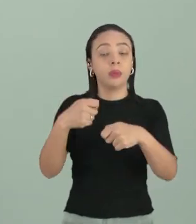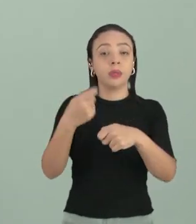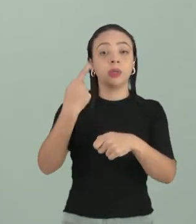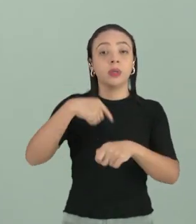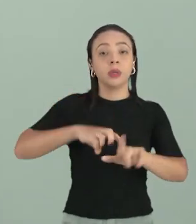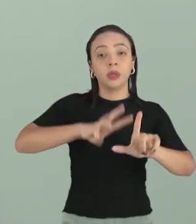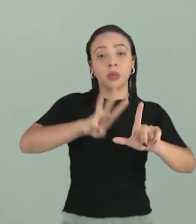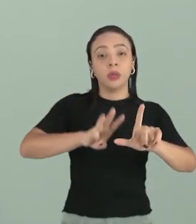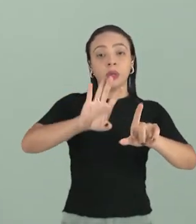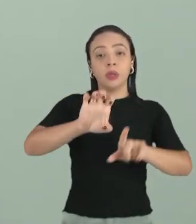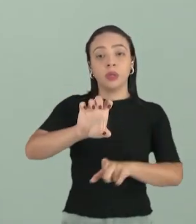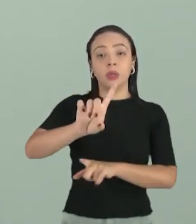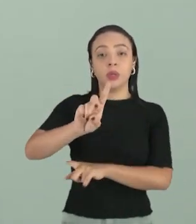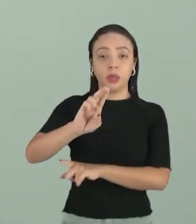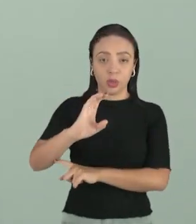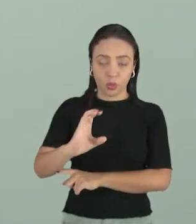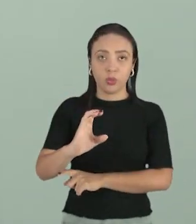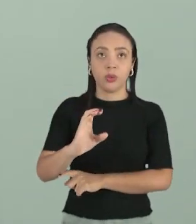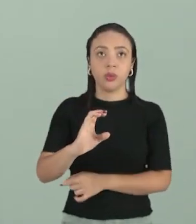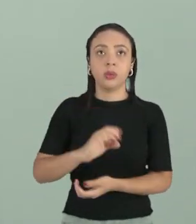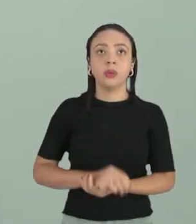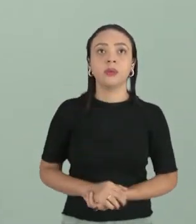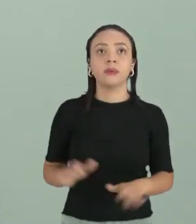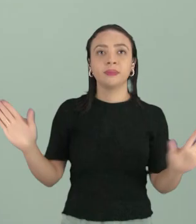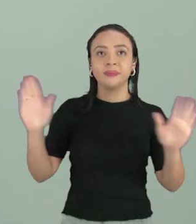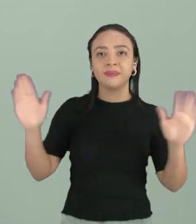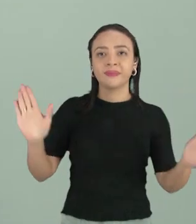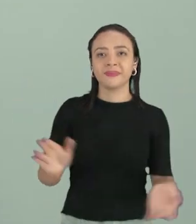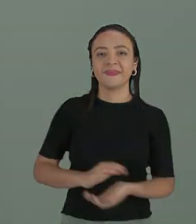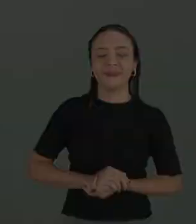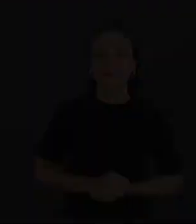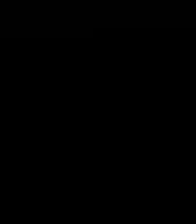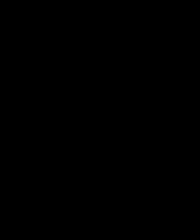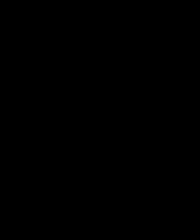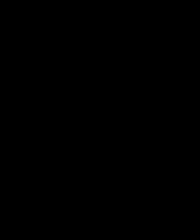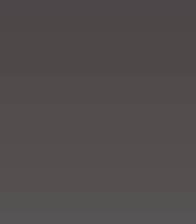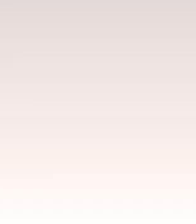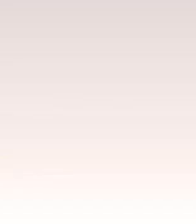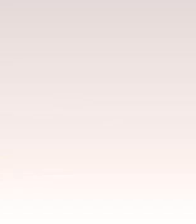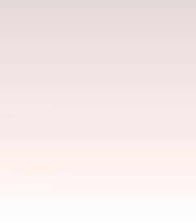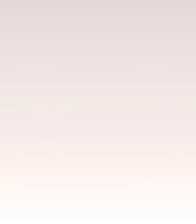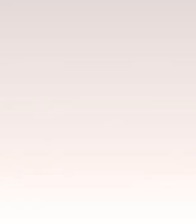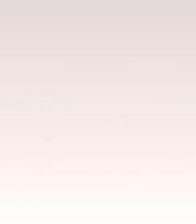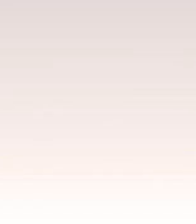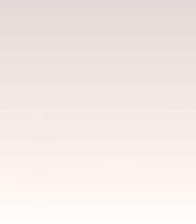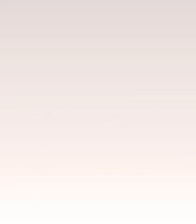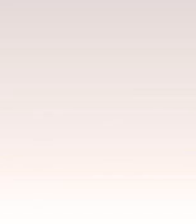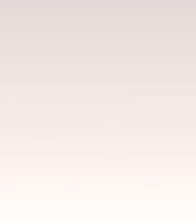basta acessar a plataforma Eduque. Um abraço e até a próxima!